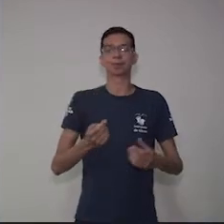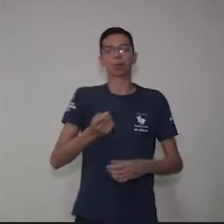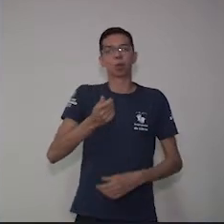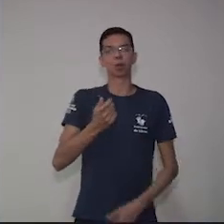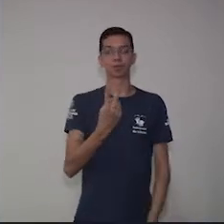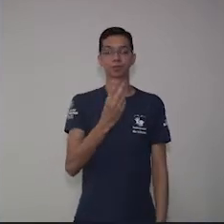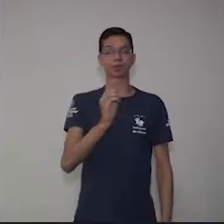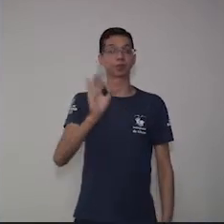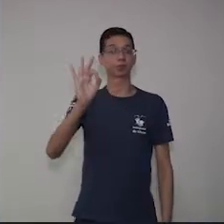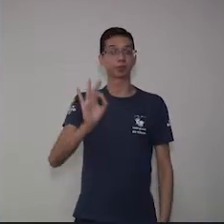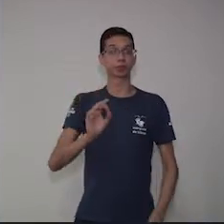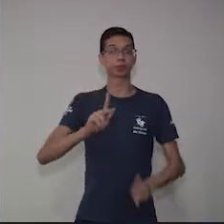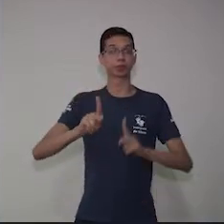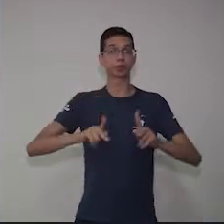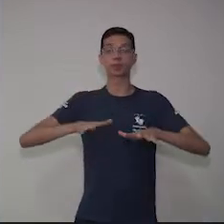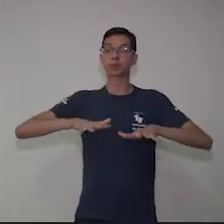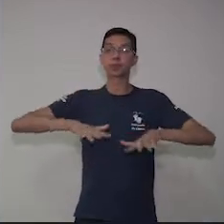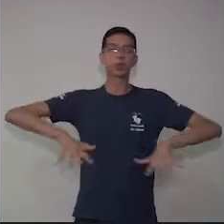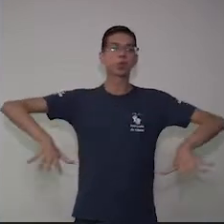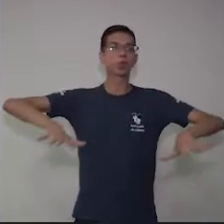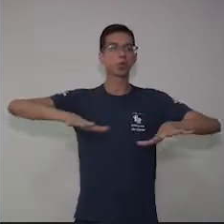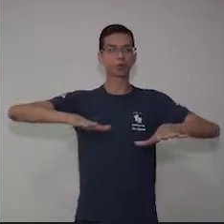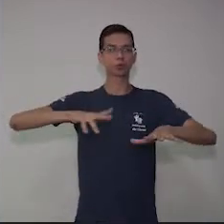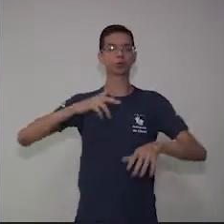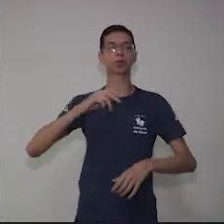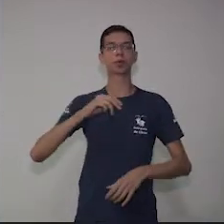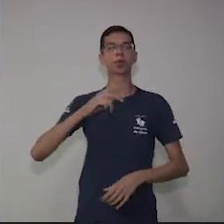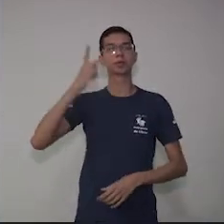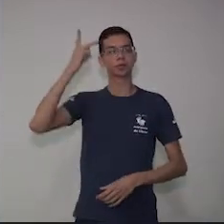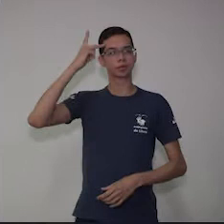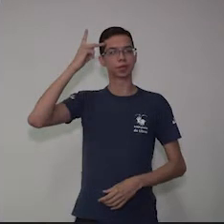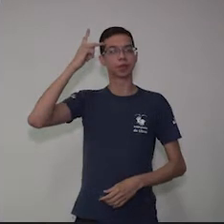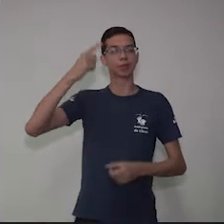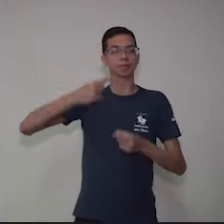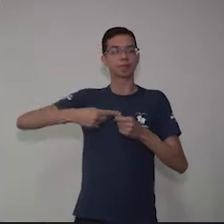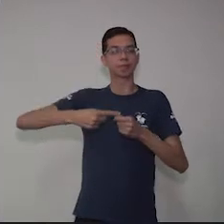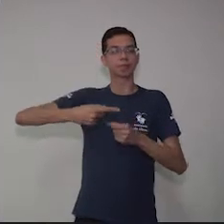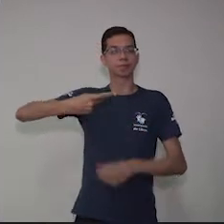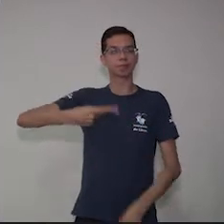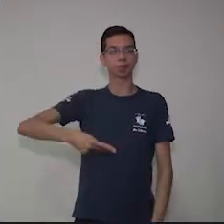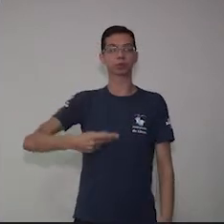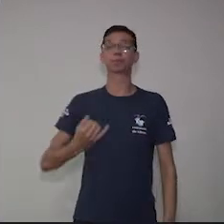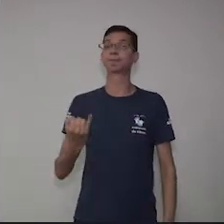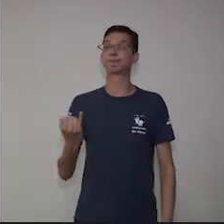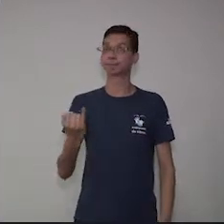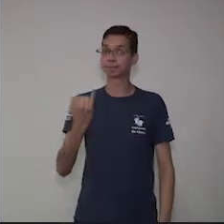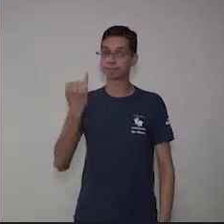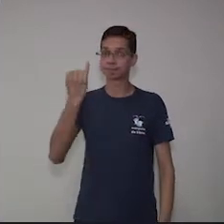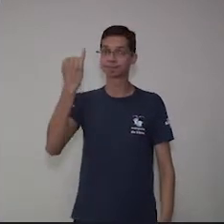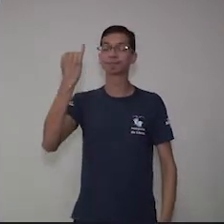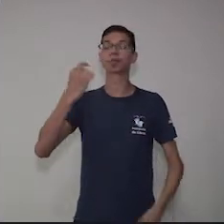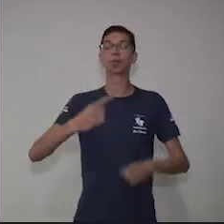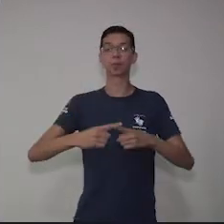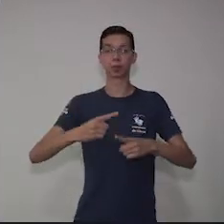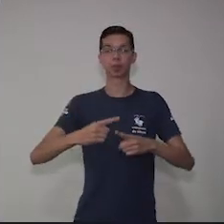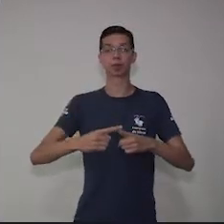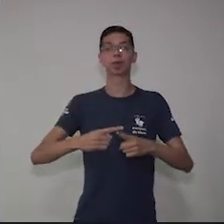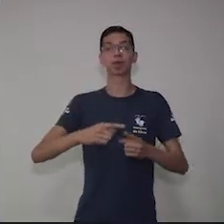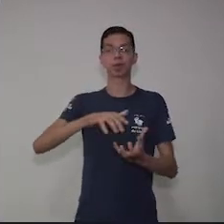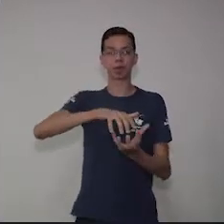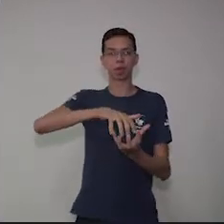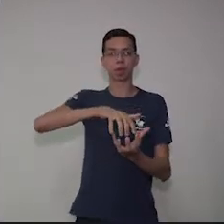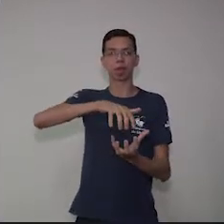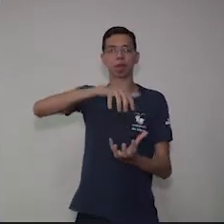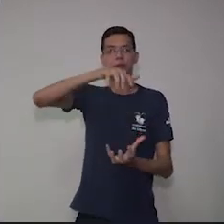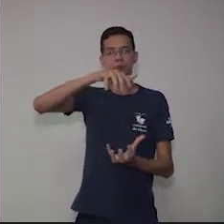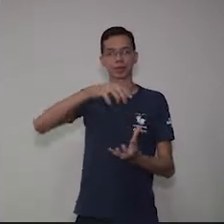da população da cidade, o que é bastante importante. Quer dizer, houve um aumento no valor da prevalência nessa